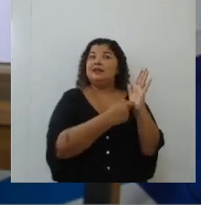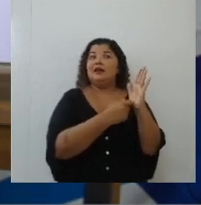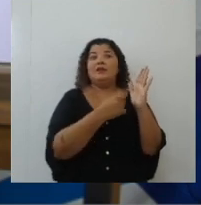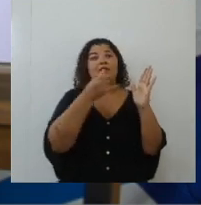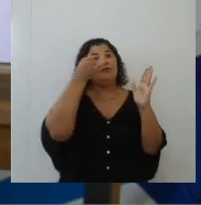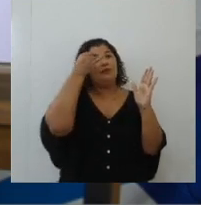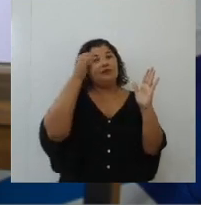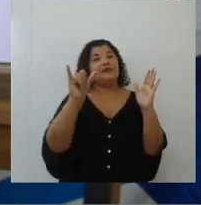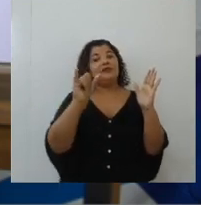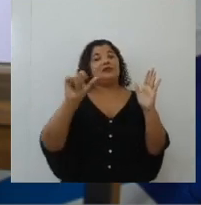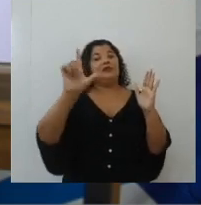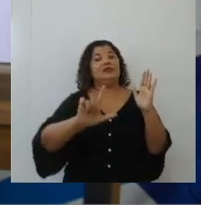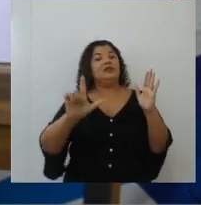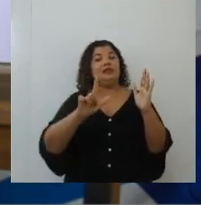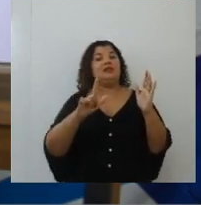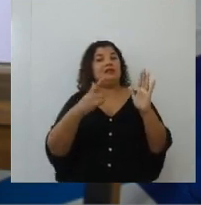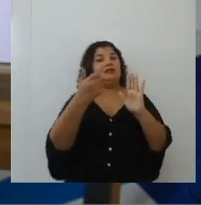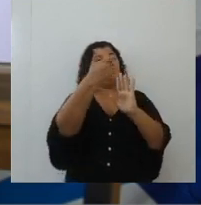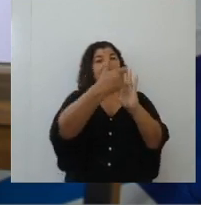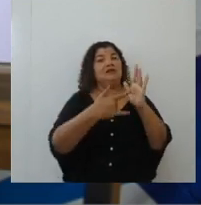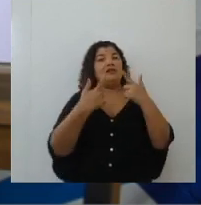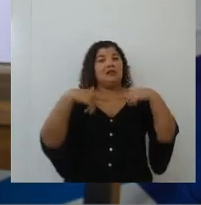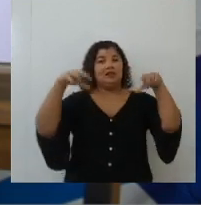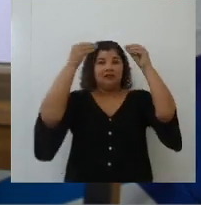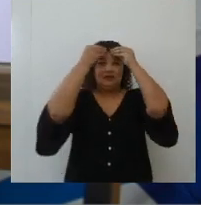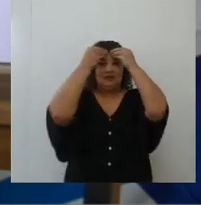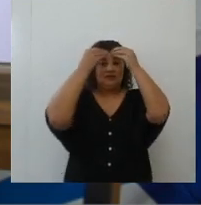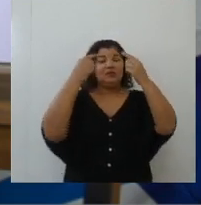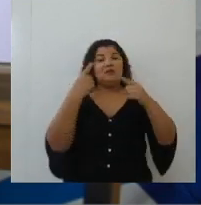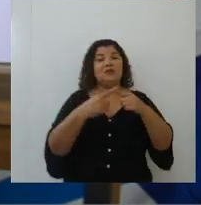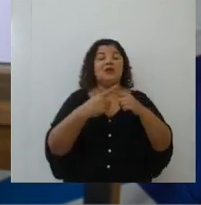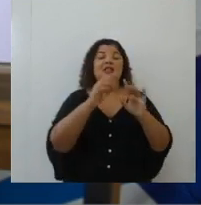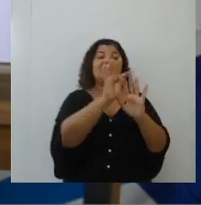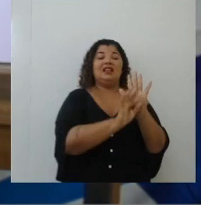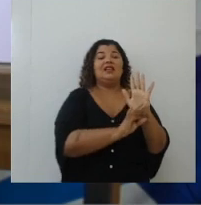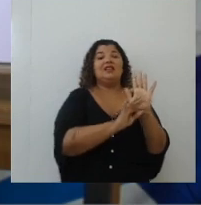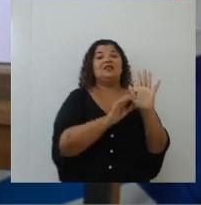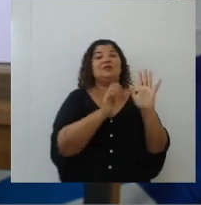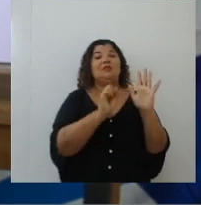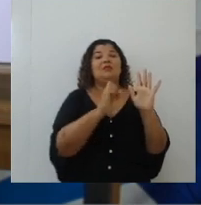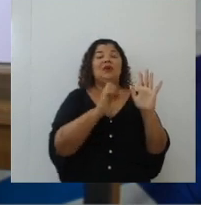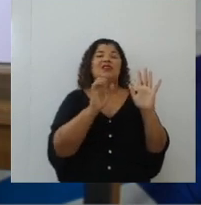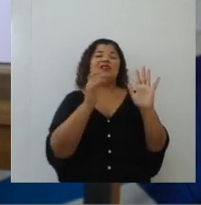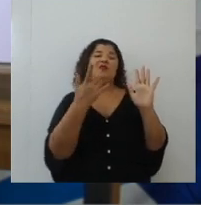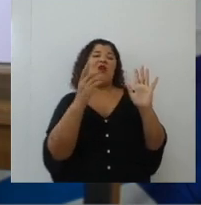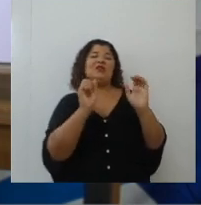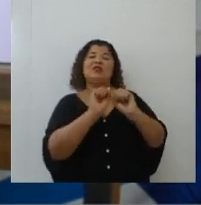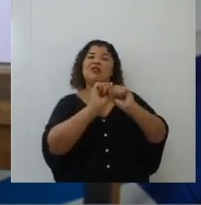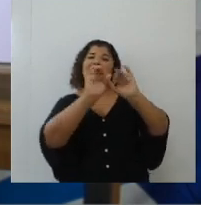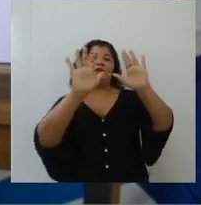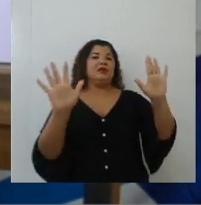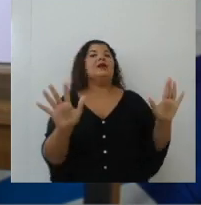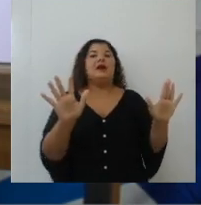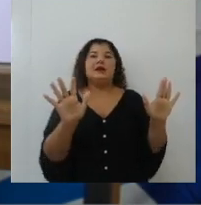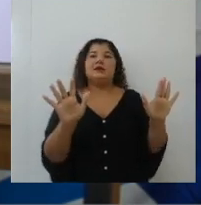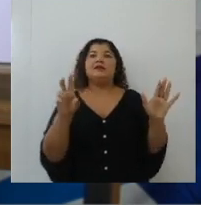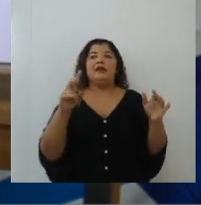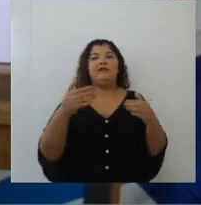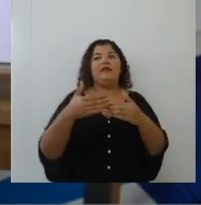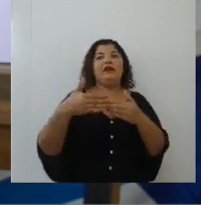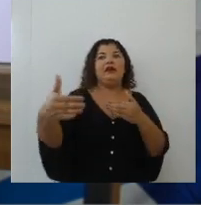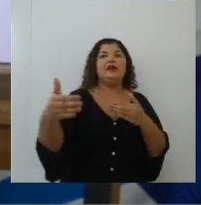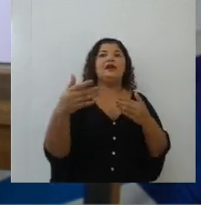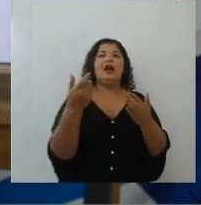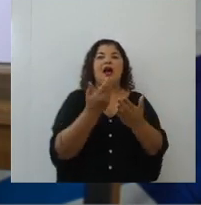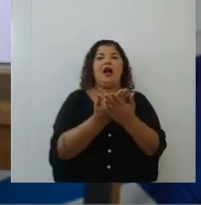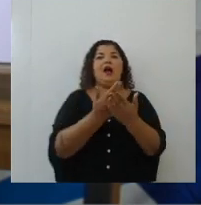você colocar figuras de linguagem na redação, para não correr o risco do teu texto ficar subjetivo. Tá? Daqui a algumas semanas nós teremos aulas